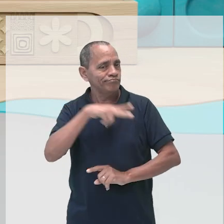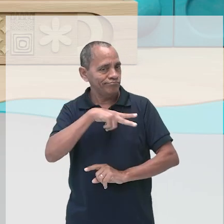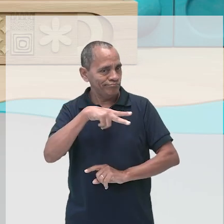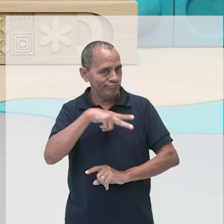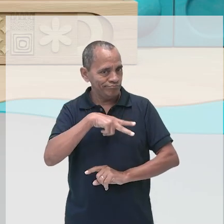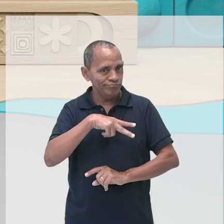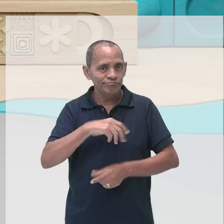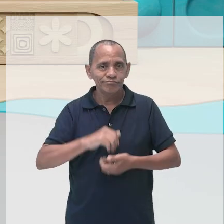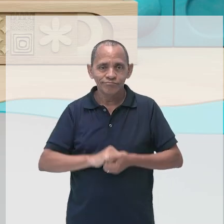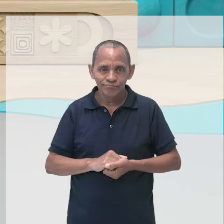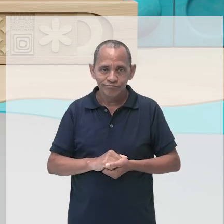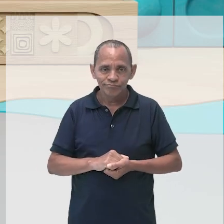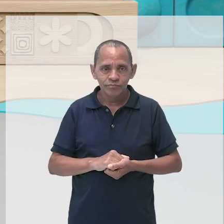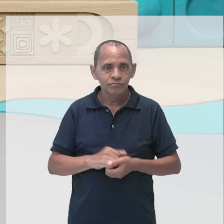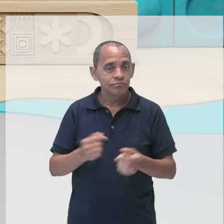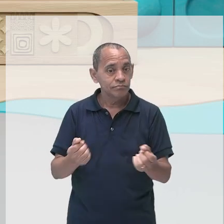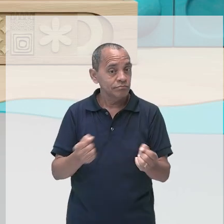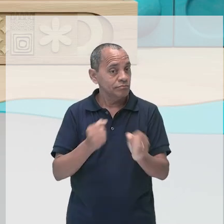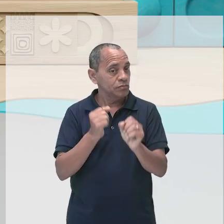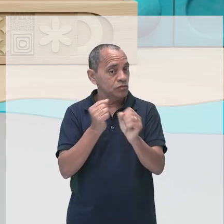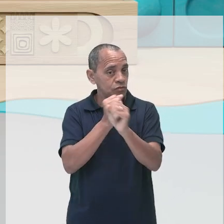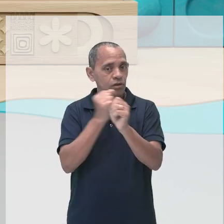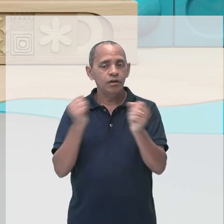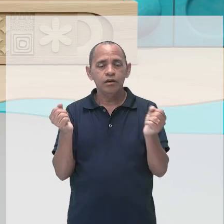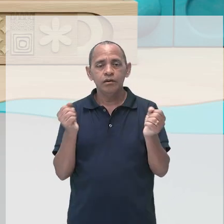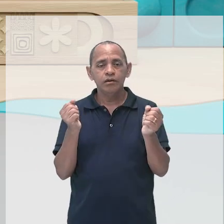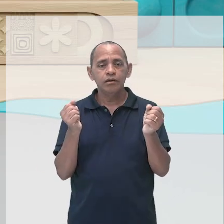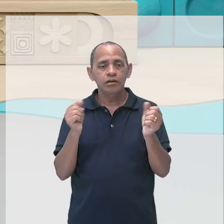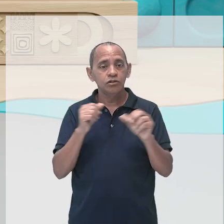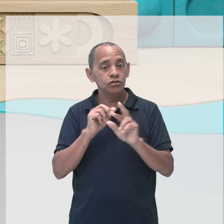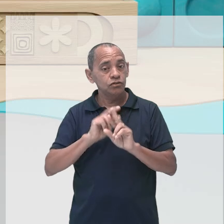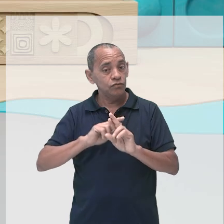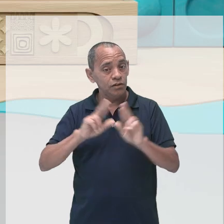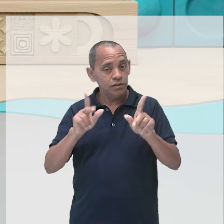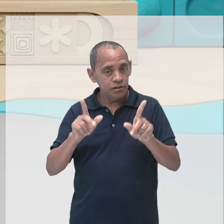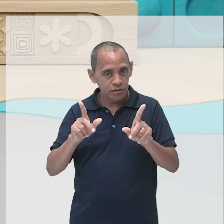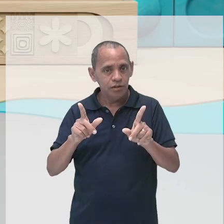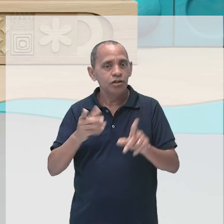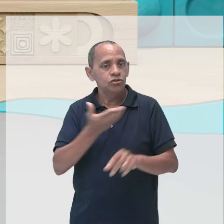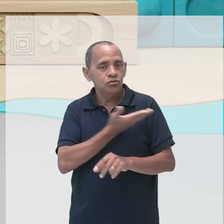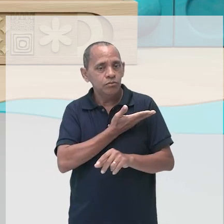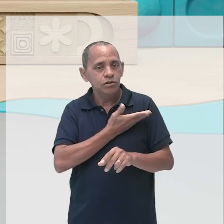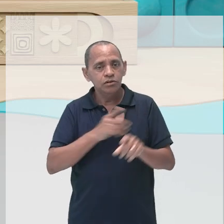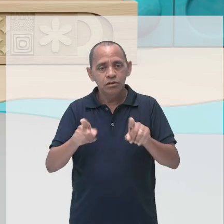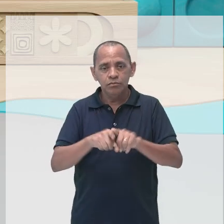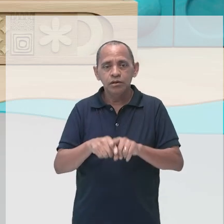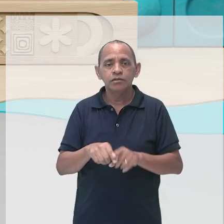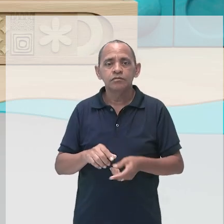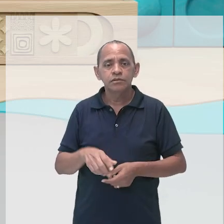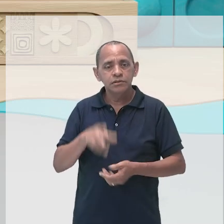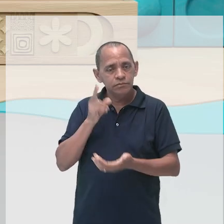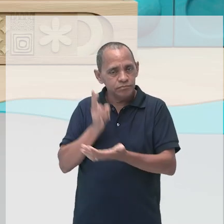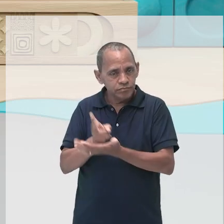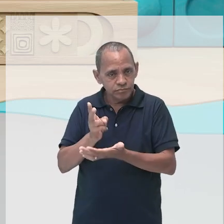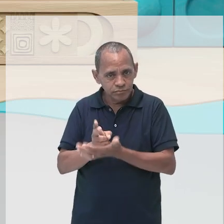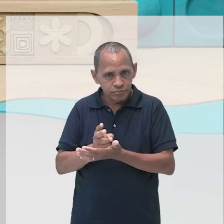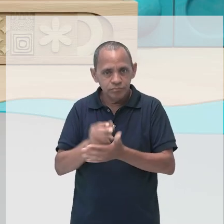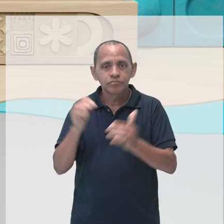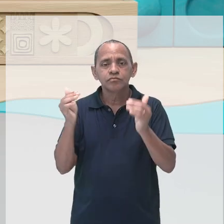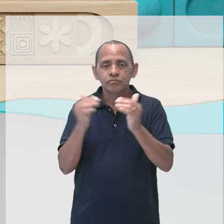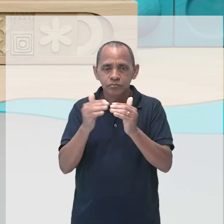diferente do seu amigo. E toda vez que você discorda, ou você concorda, ou você faz uma ponderação, uma